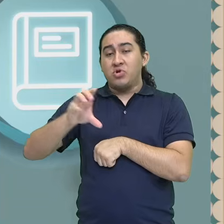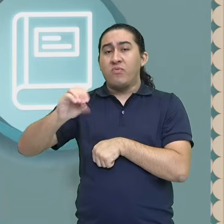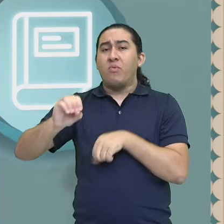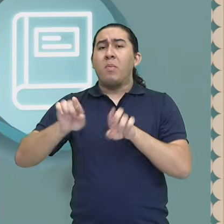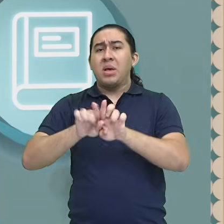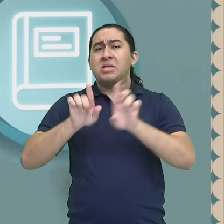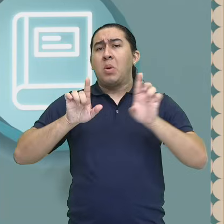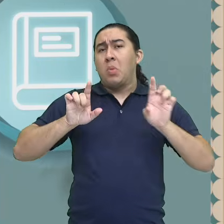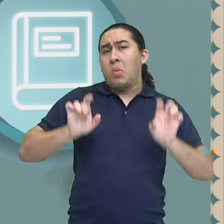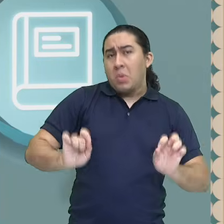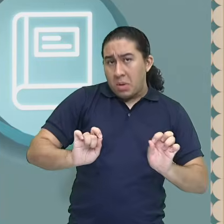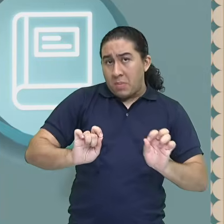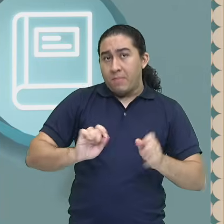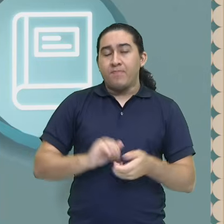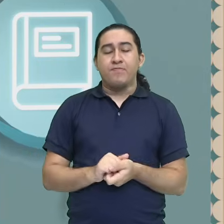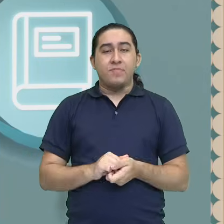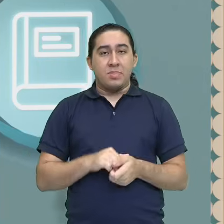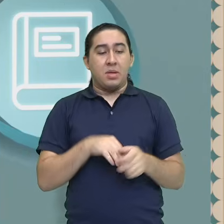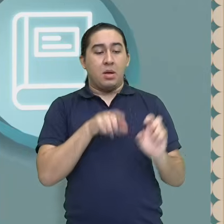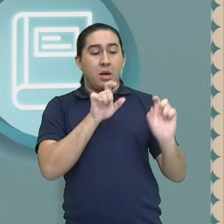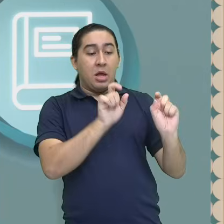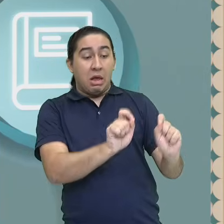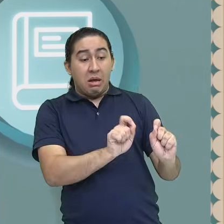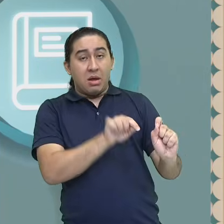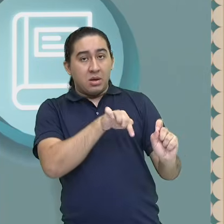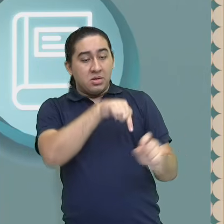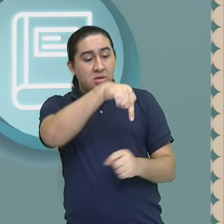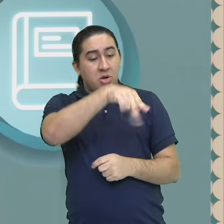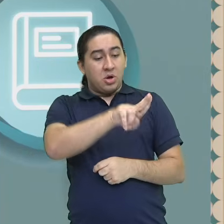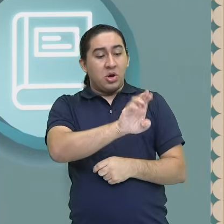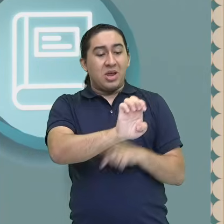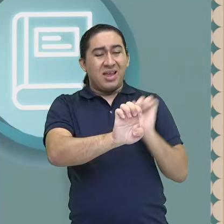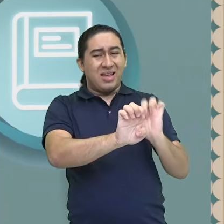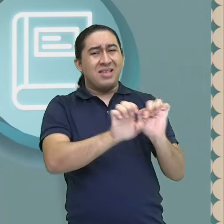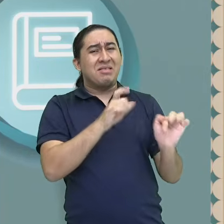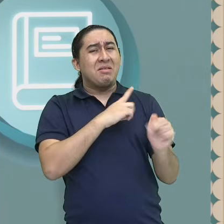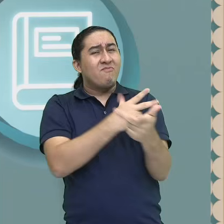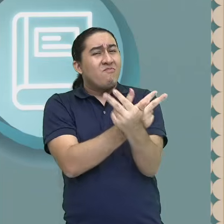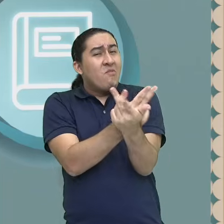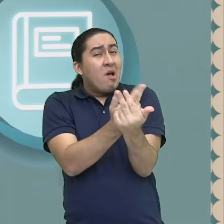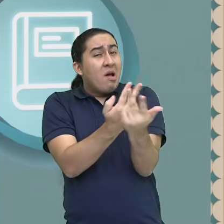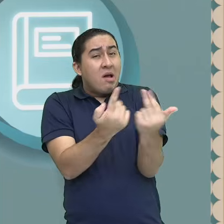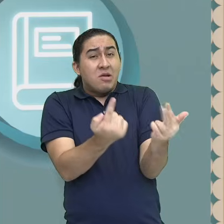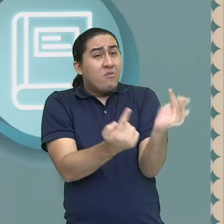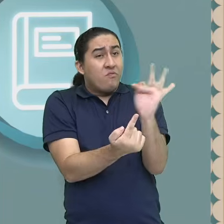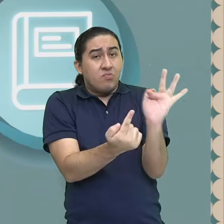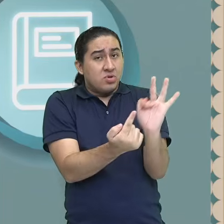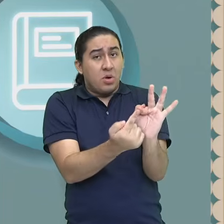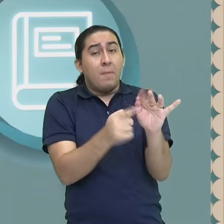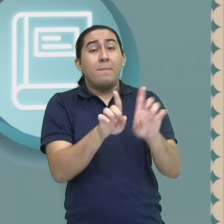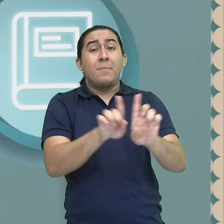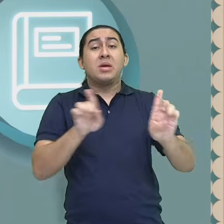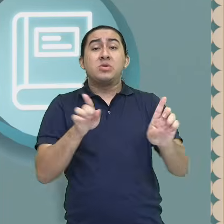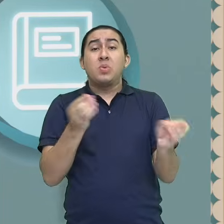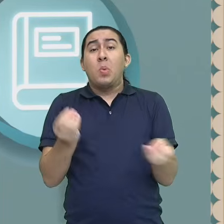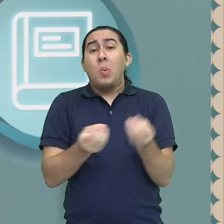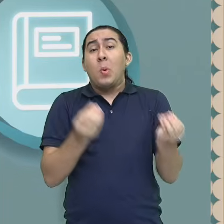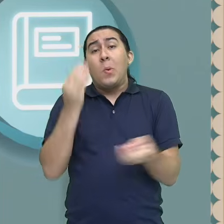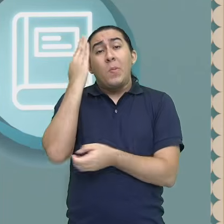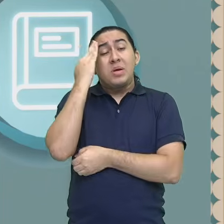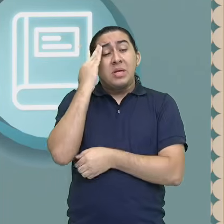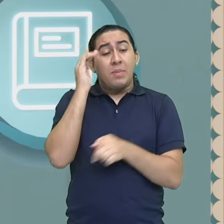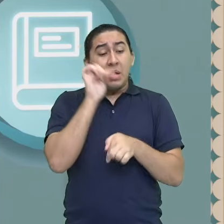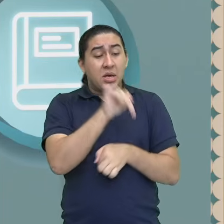que? Mas que ele tem mais de 15 funções. Então, como é que eu vou saber que